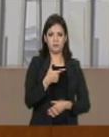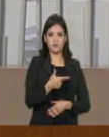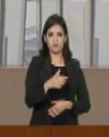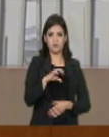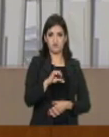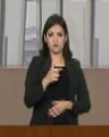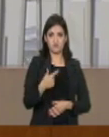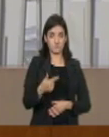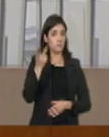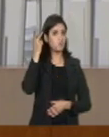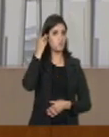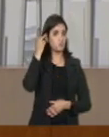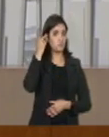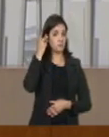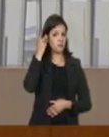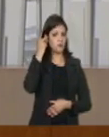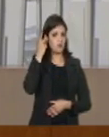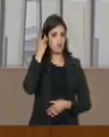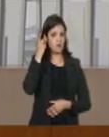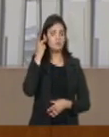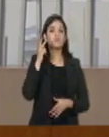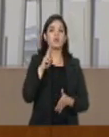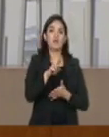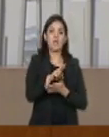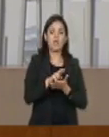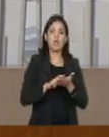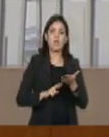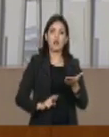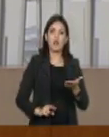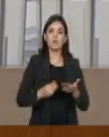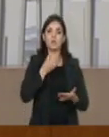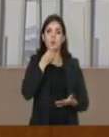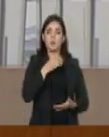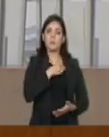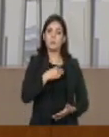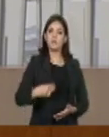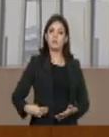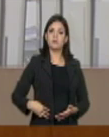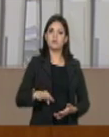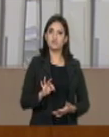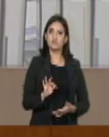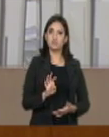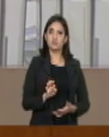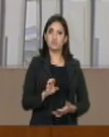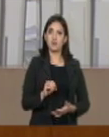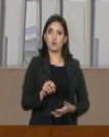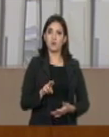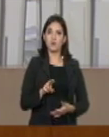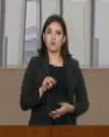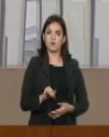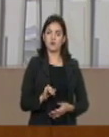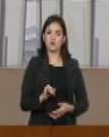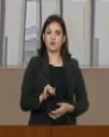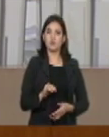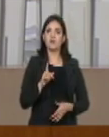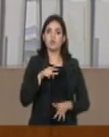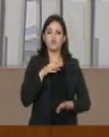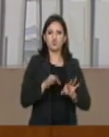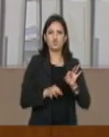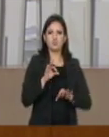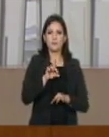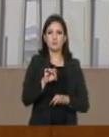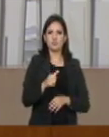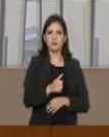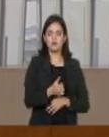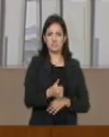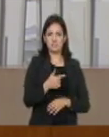Paulo, da relatoria do saudoso ministro Teori Zavascki, que foi julgado em 17